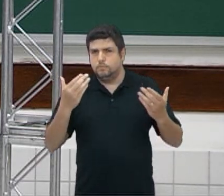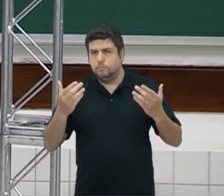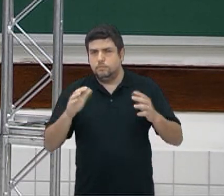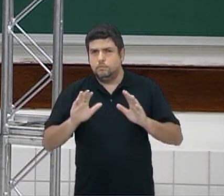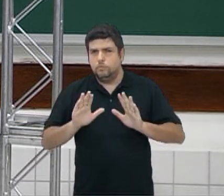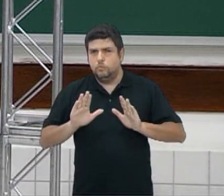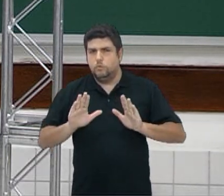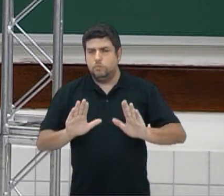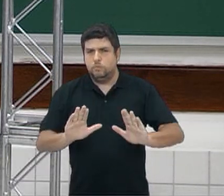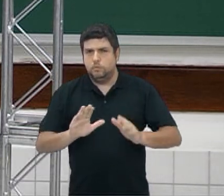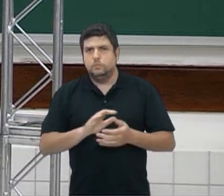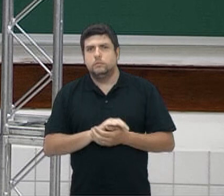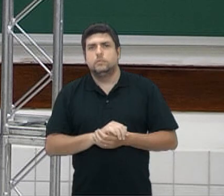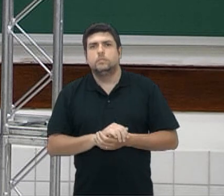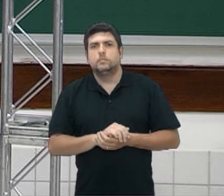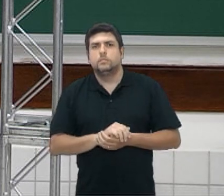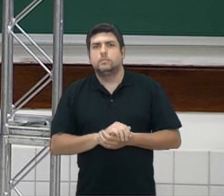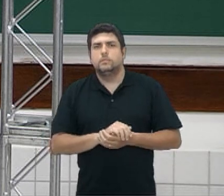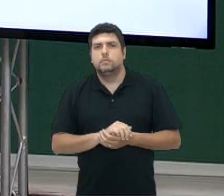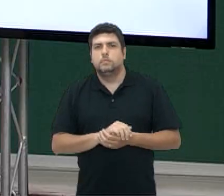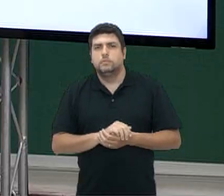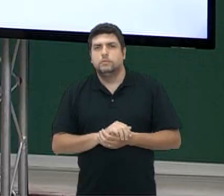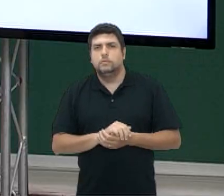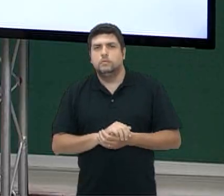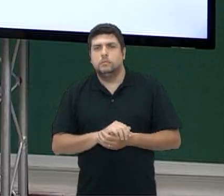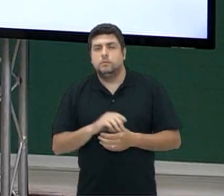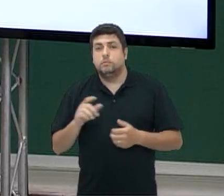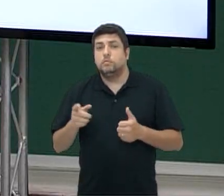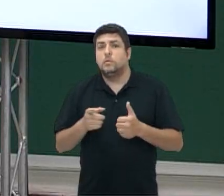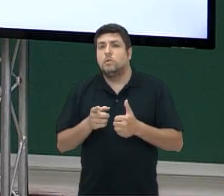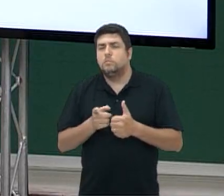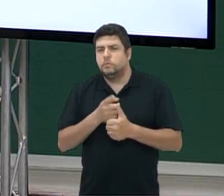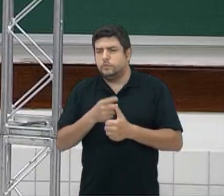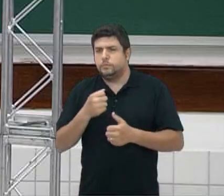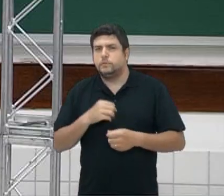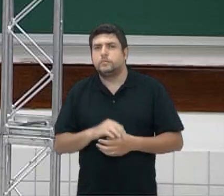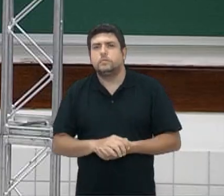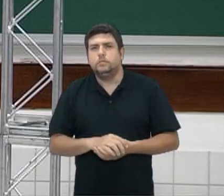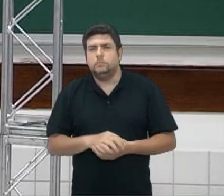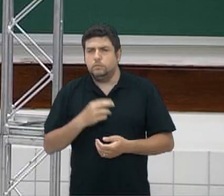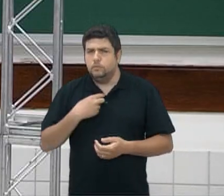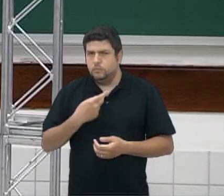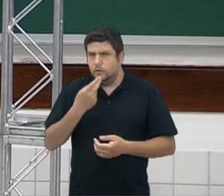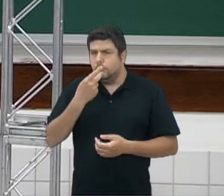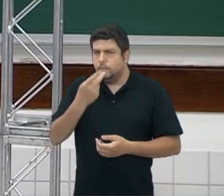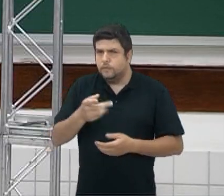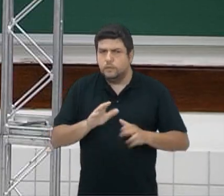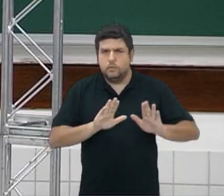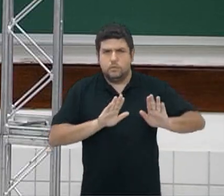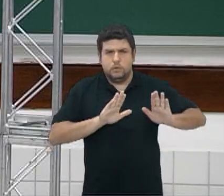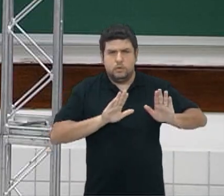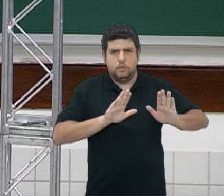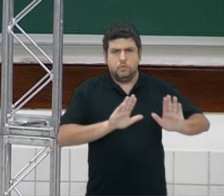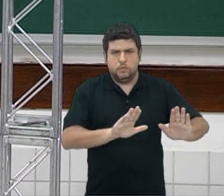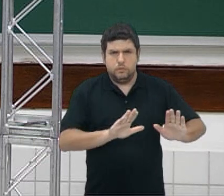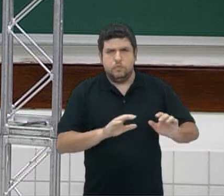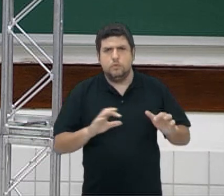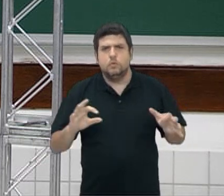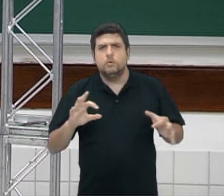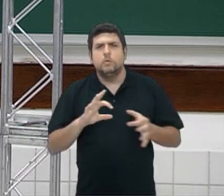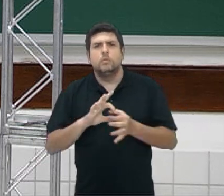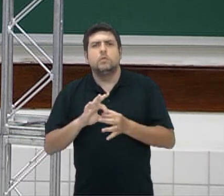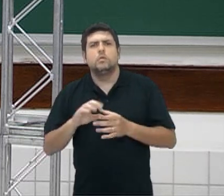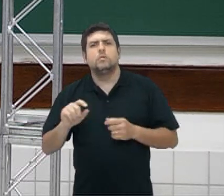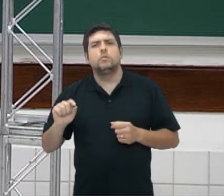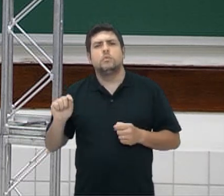aqui. Primeiro, eu falei para vocês que o impulso ele está relacionado com, ele é uma